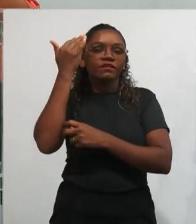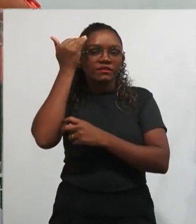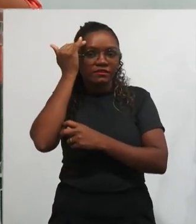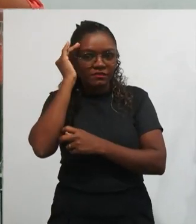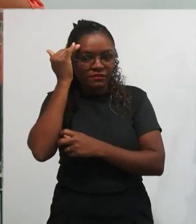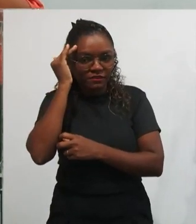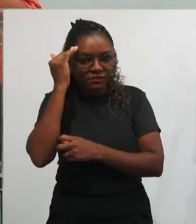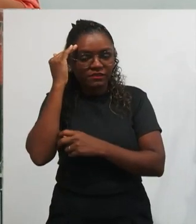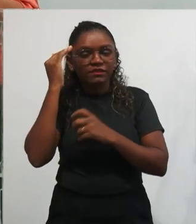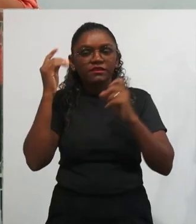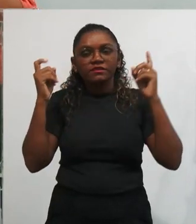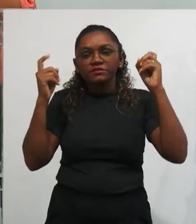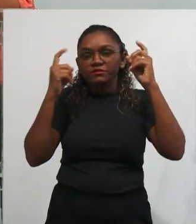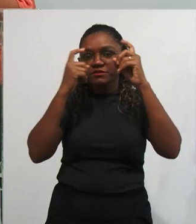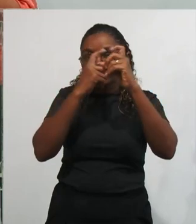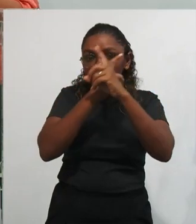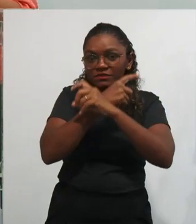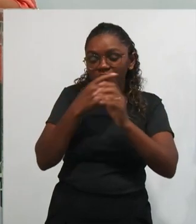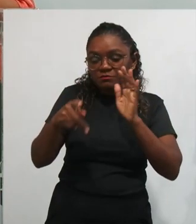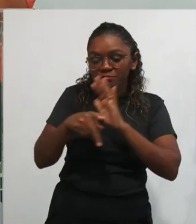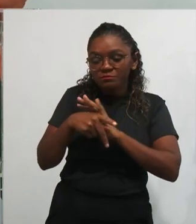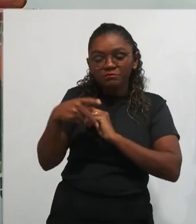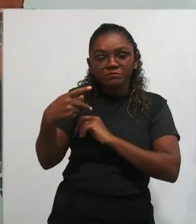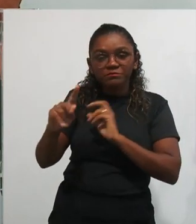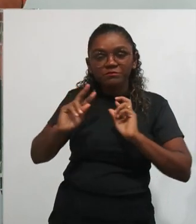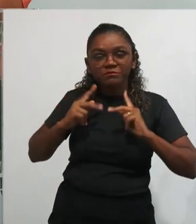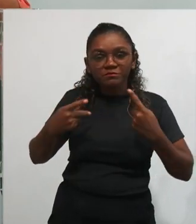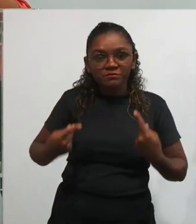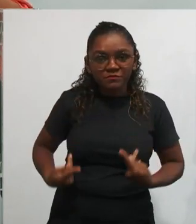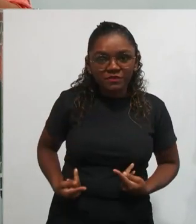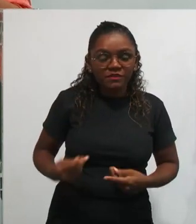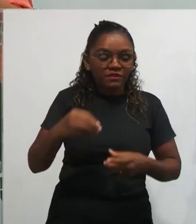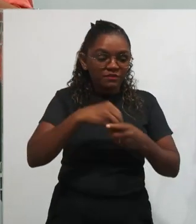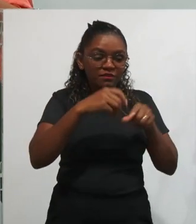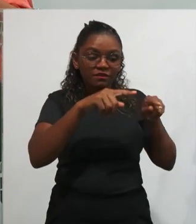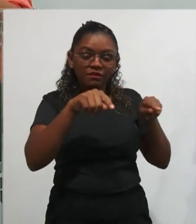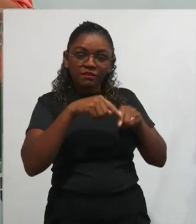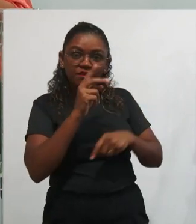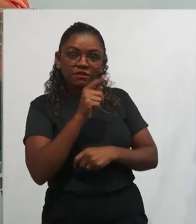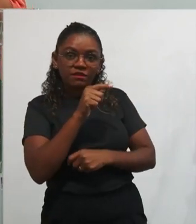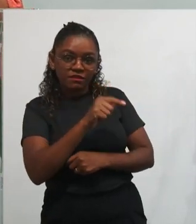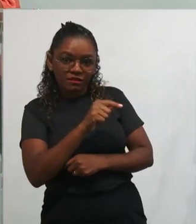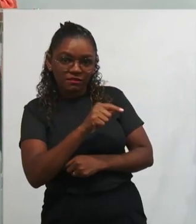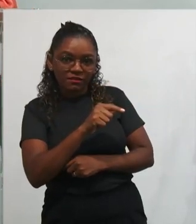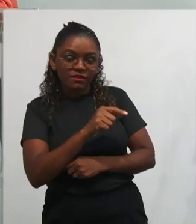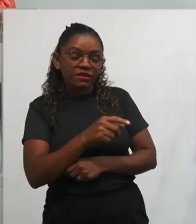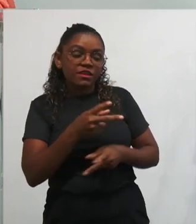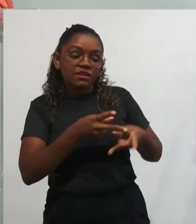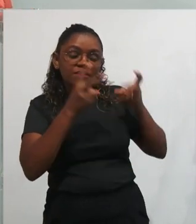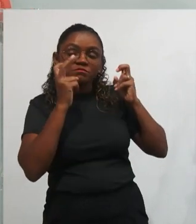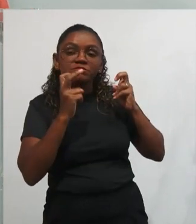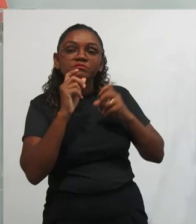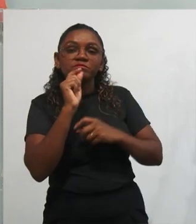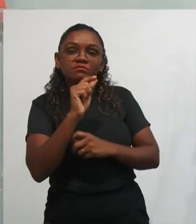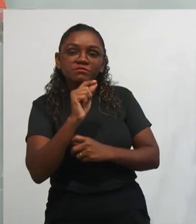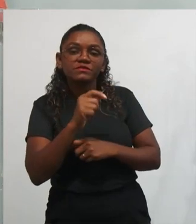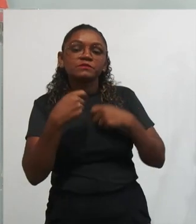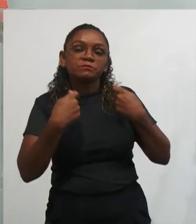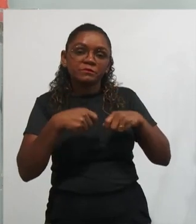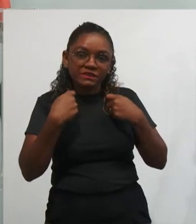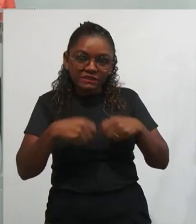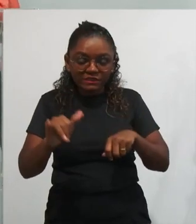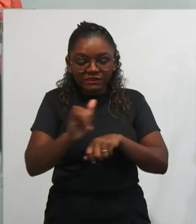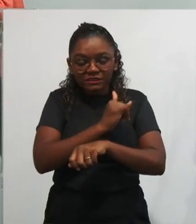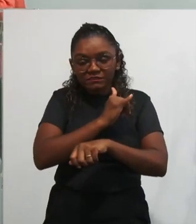dificuldade do do do ser humano que ali na sala de aula é seu aluno ela começa então a perceber que ela precisa buscar